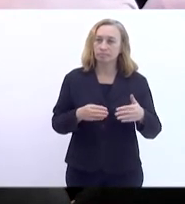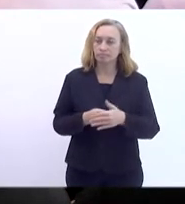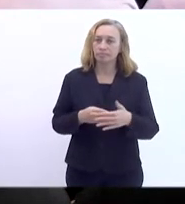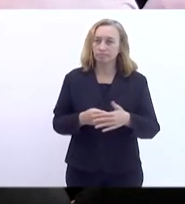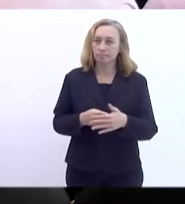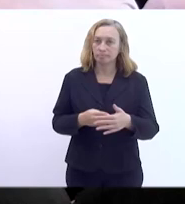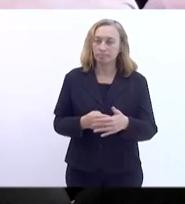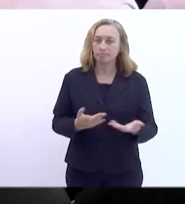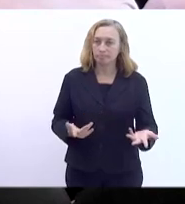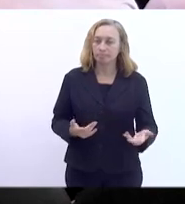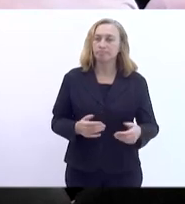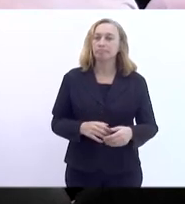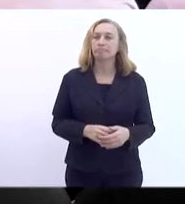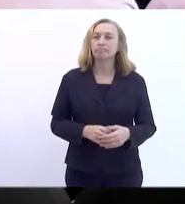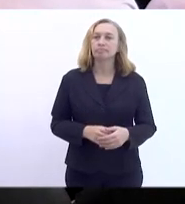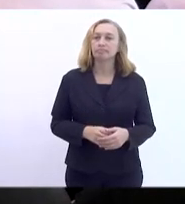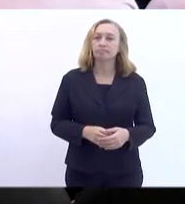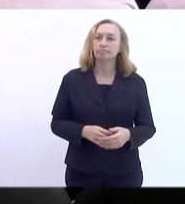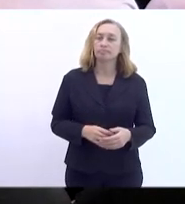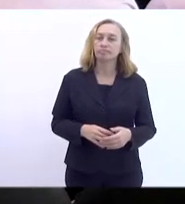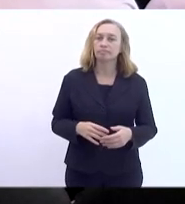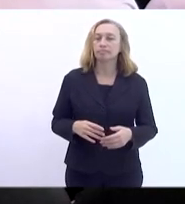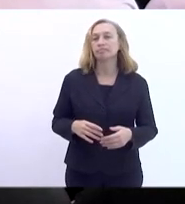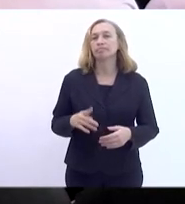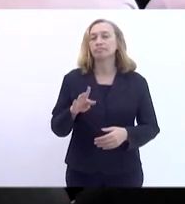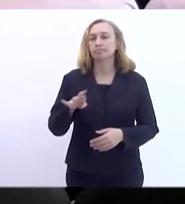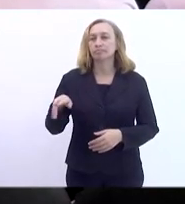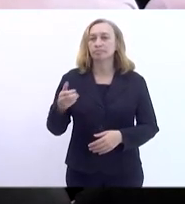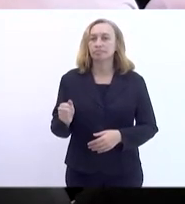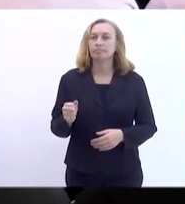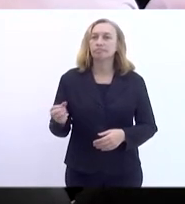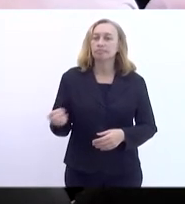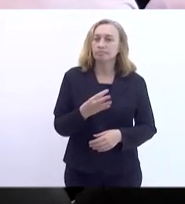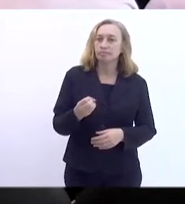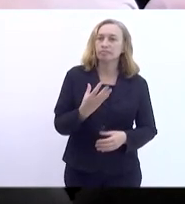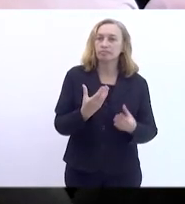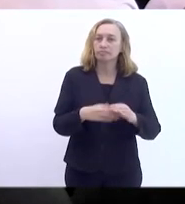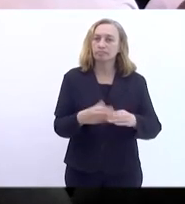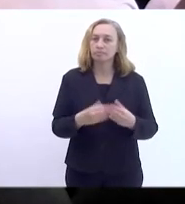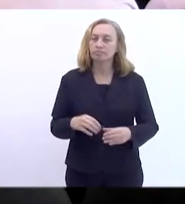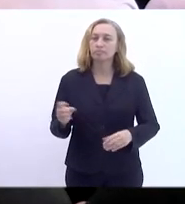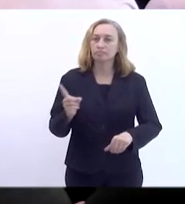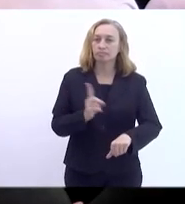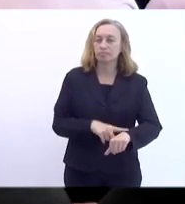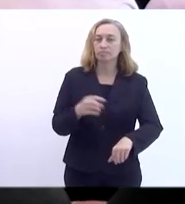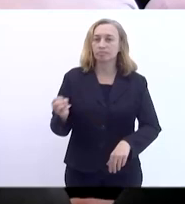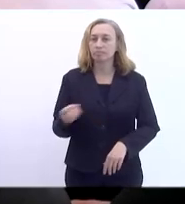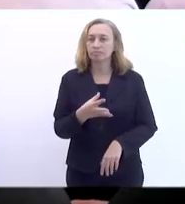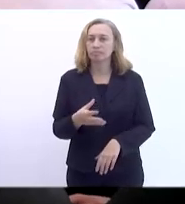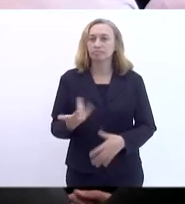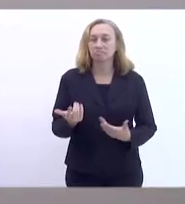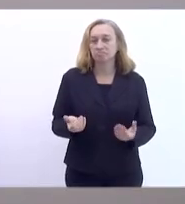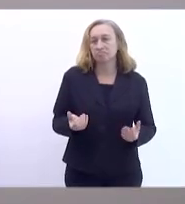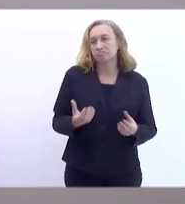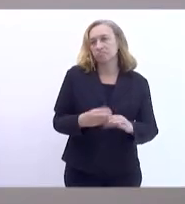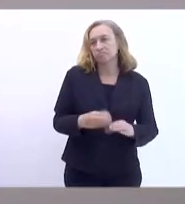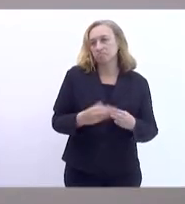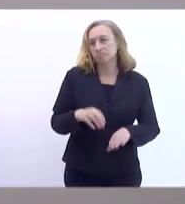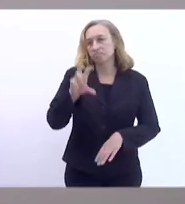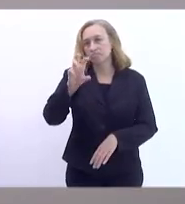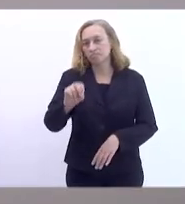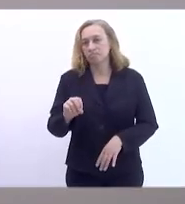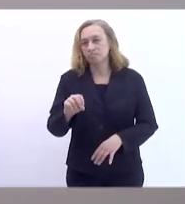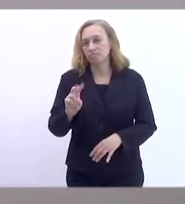acho que para as pessoas que são responsáveis por concursos públicos uma nova criação Novo Tempo É não é possível concurso com